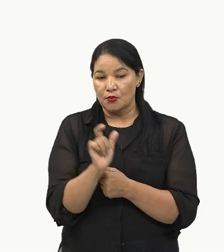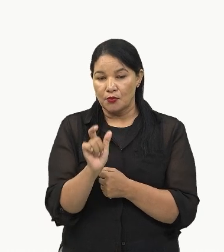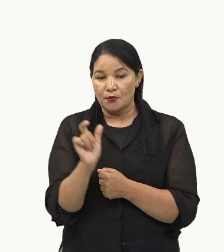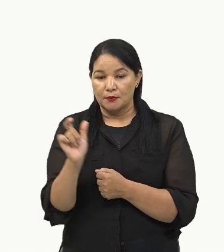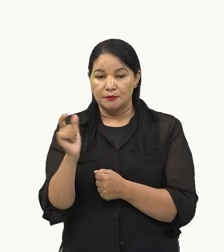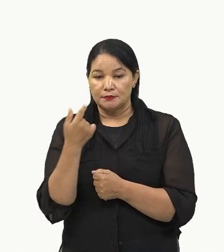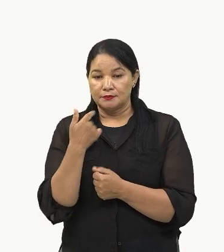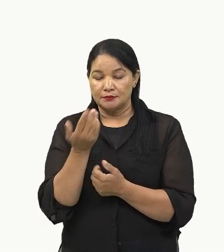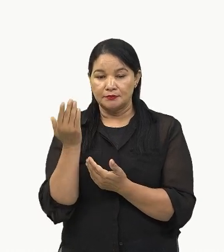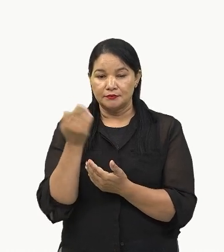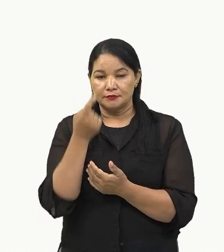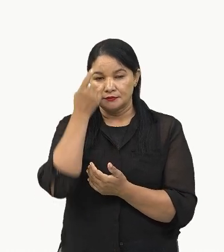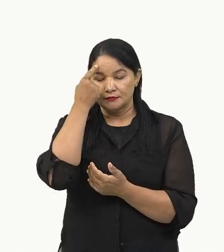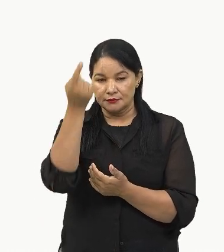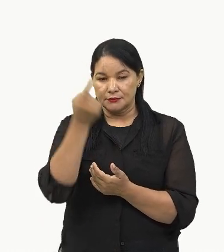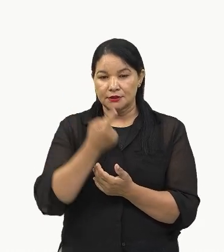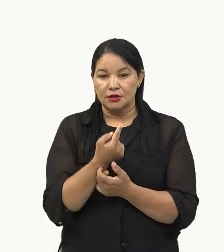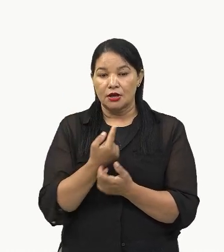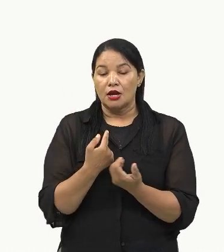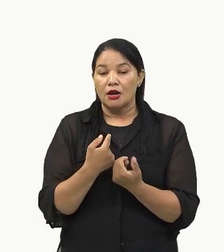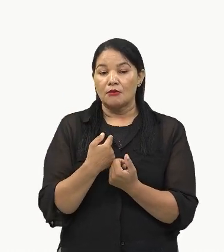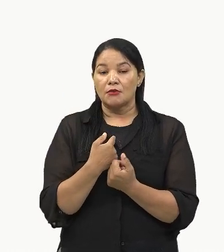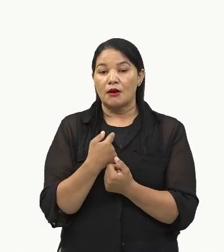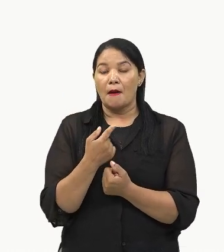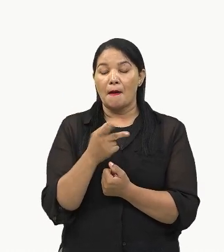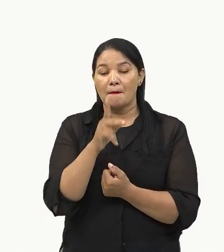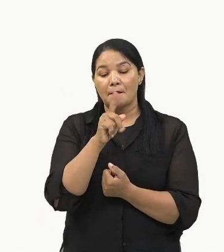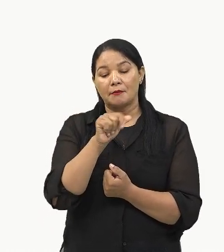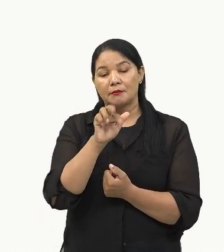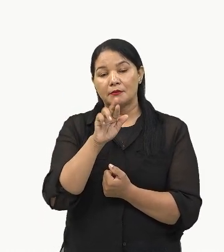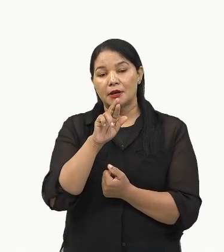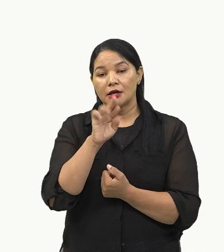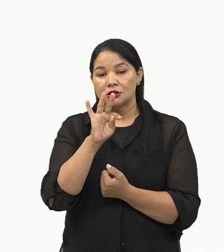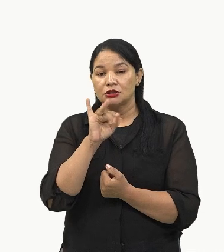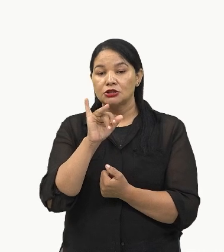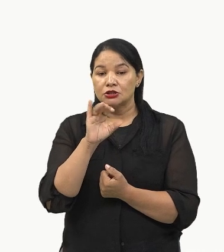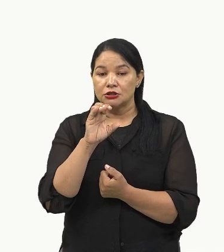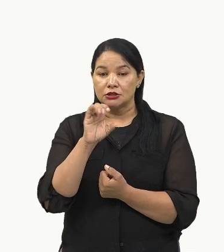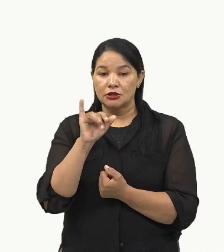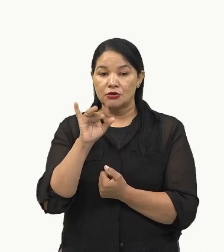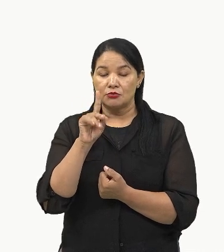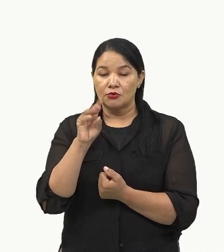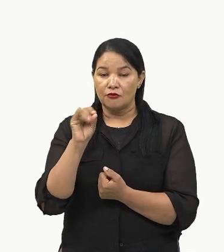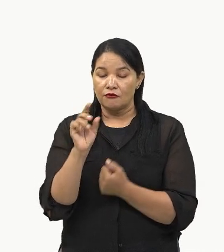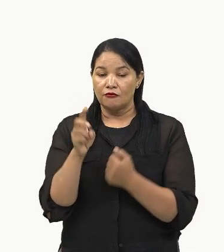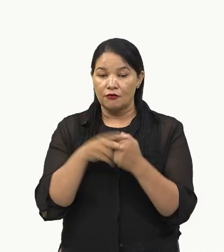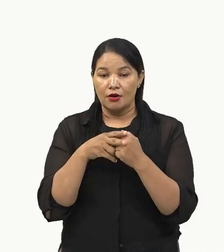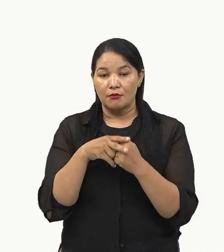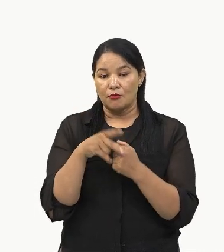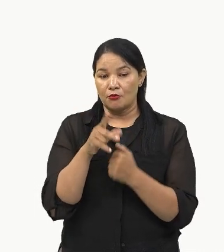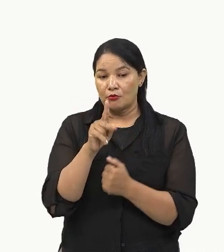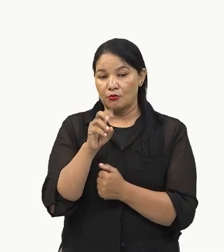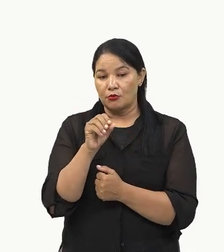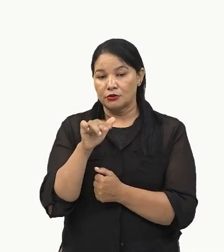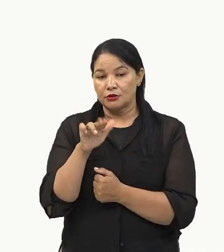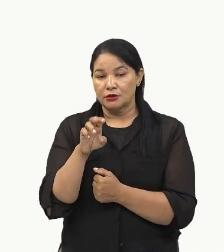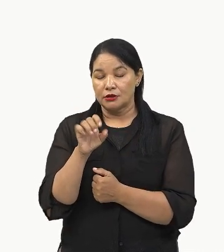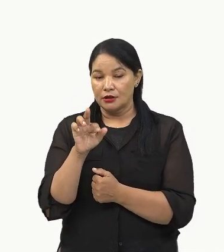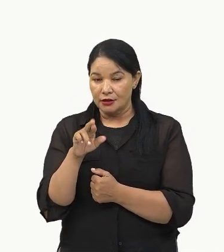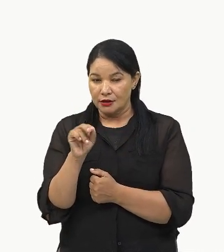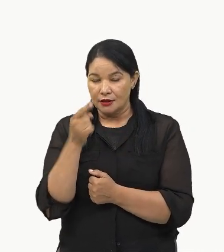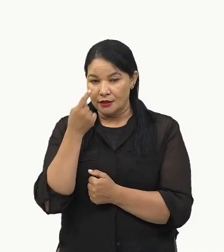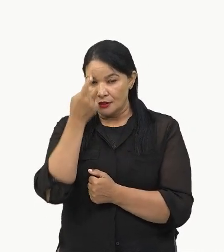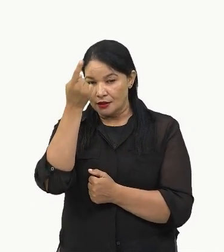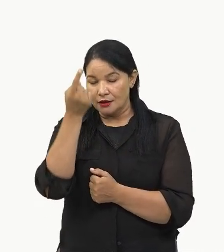Vocês lembram do particípio do verbo poner? Quem está lembrado? O verbo poner, que quer dizer pôr ou colocar, o particípio